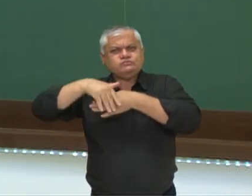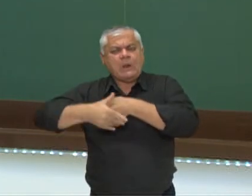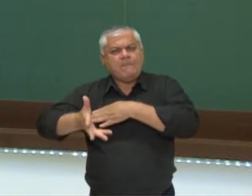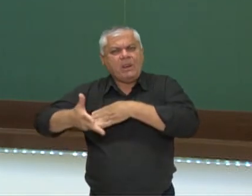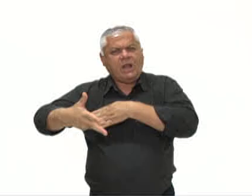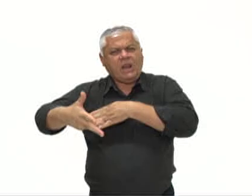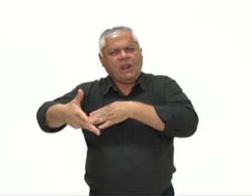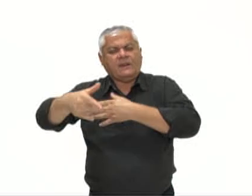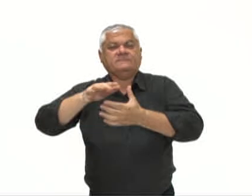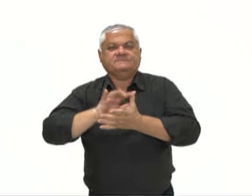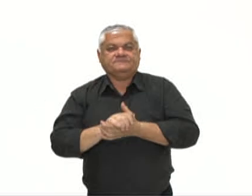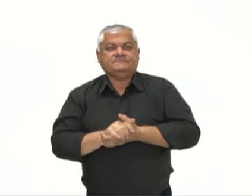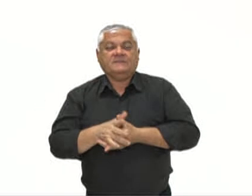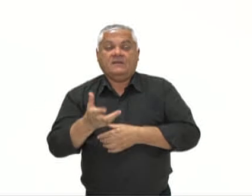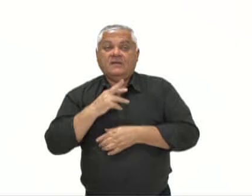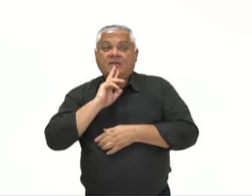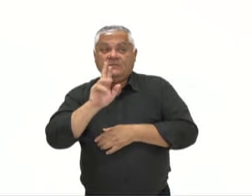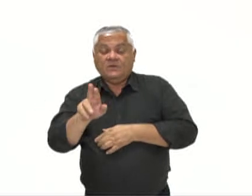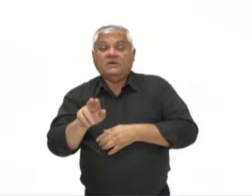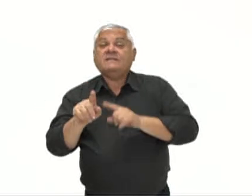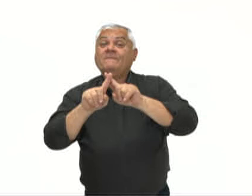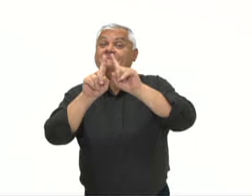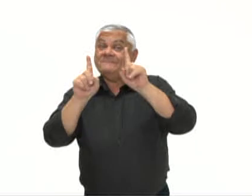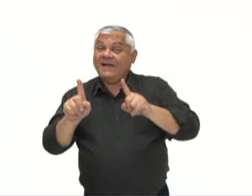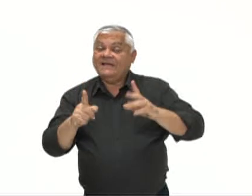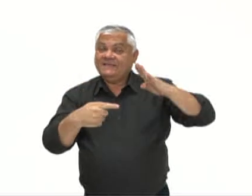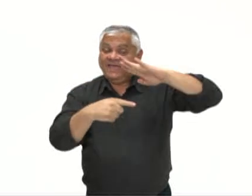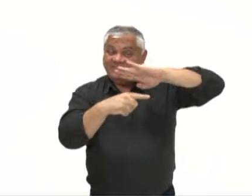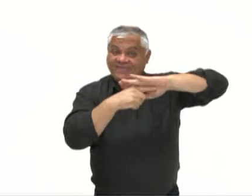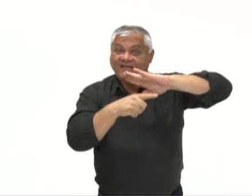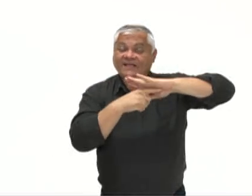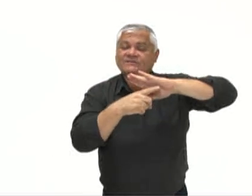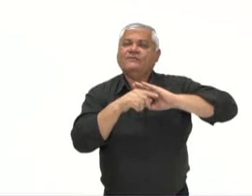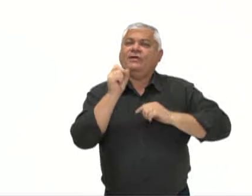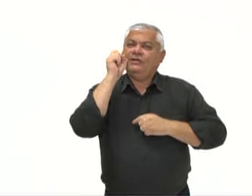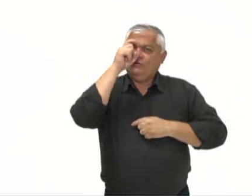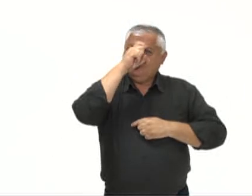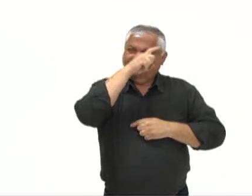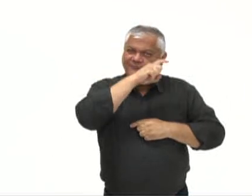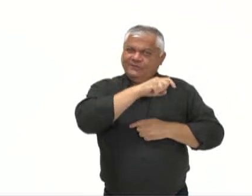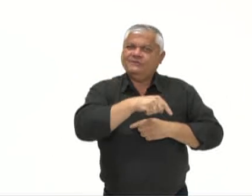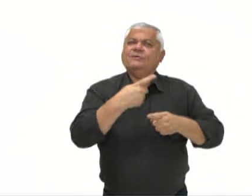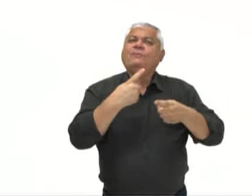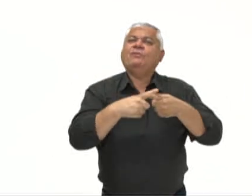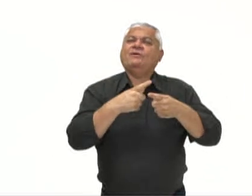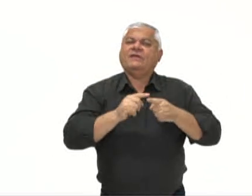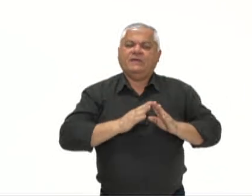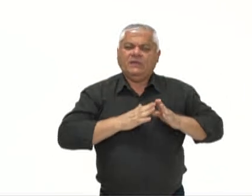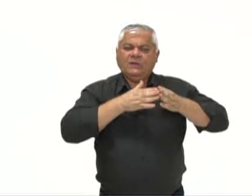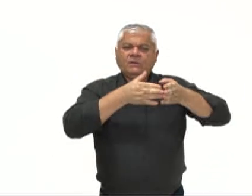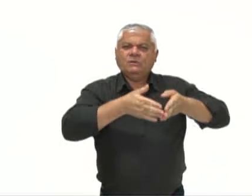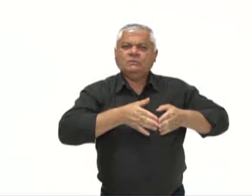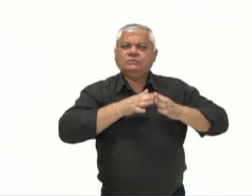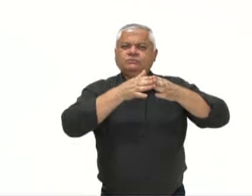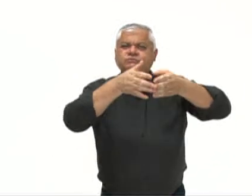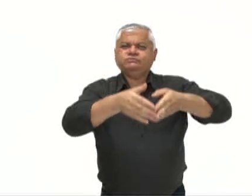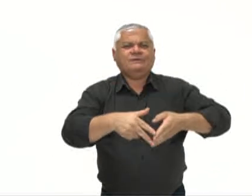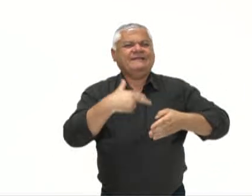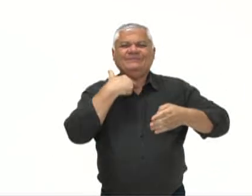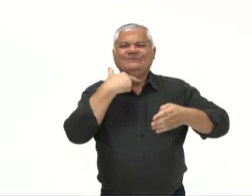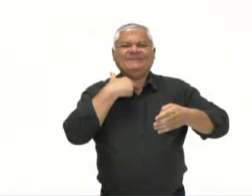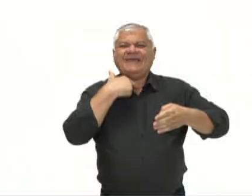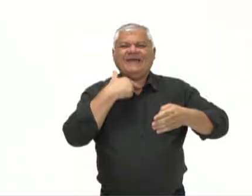Seguindo aqui com a resposta. Já a grande dificuldade é a grande navegação, pois desses rios apresentam barreiras geográficas a